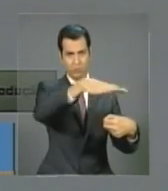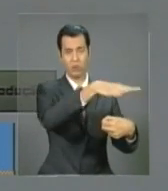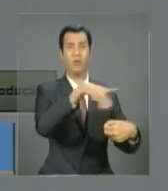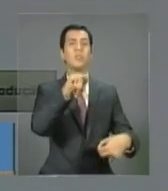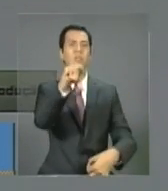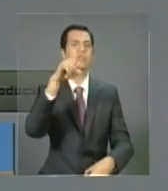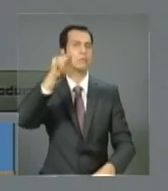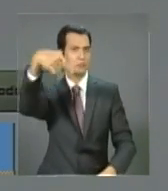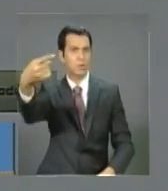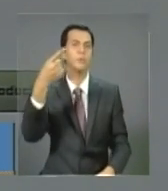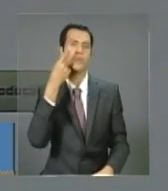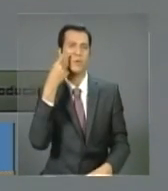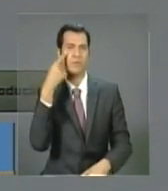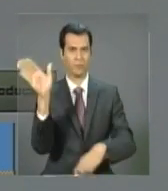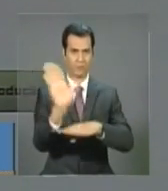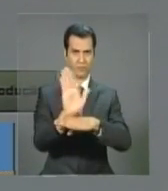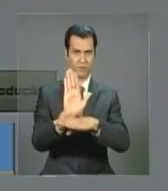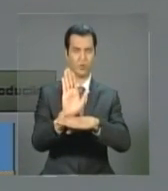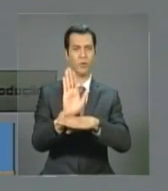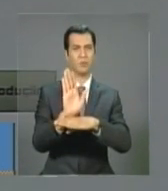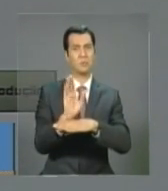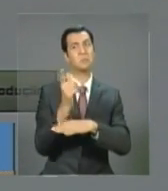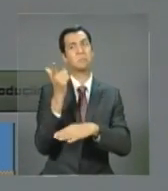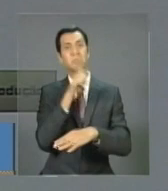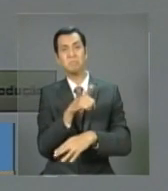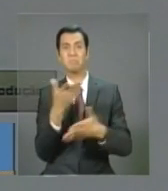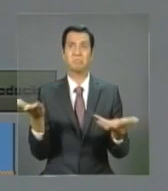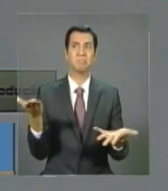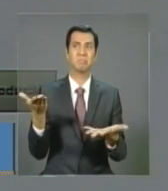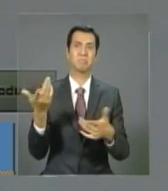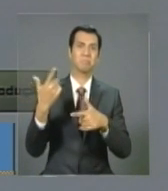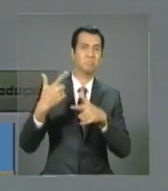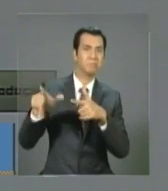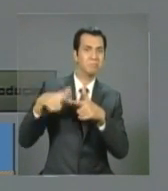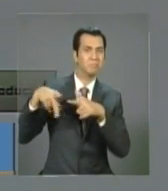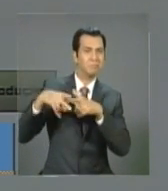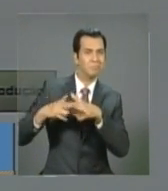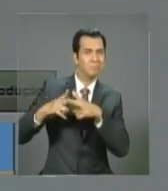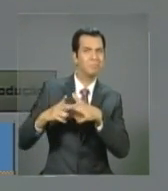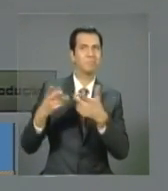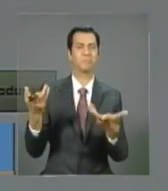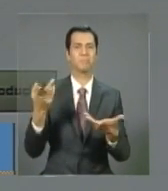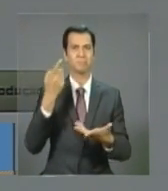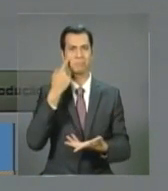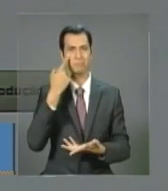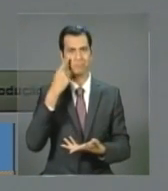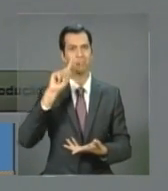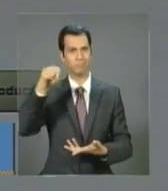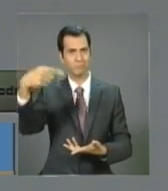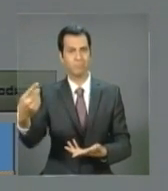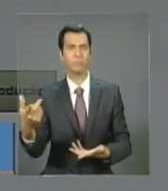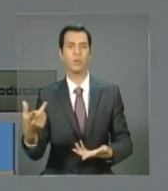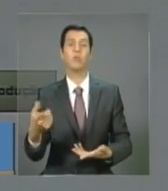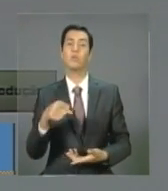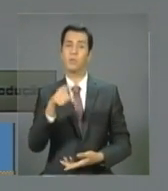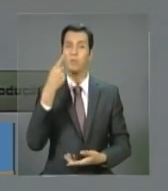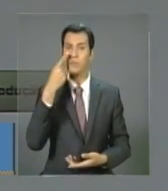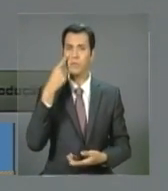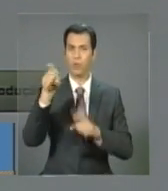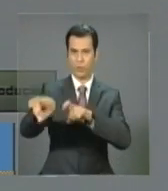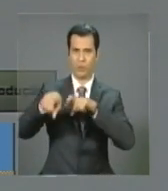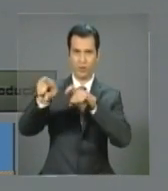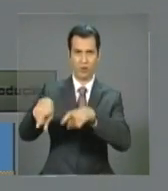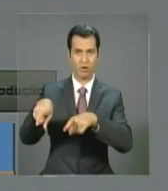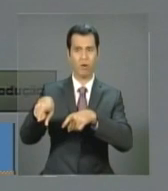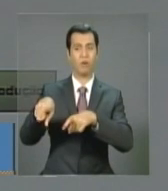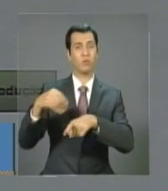se a gente conseguir passar depois, né, Lúcia? Vamos que sim. Que A realidade no mundo rural é completamente